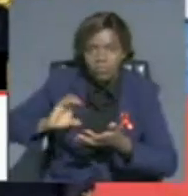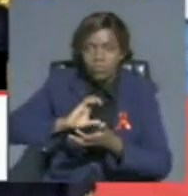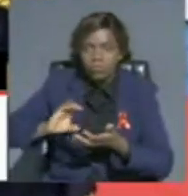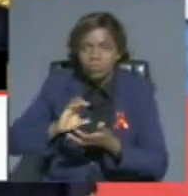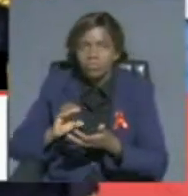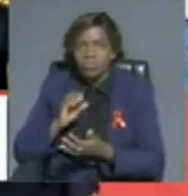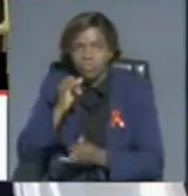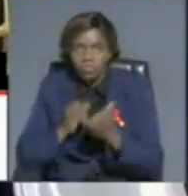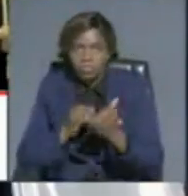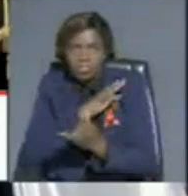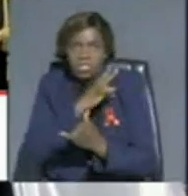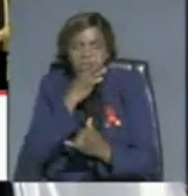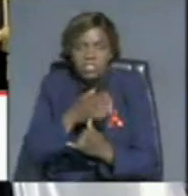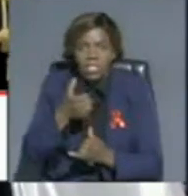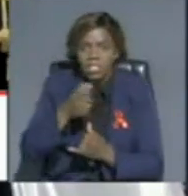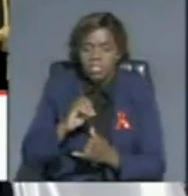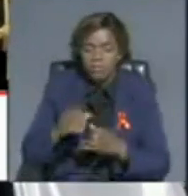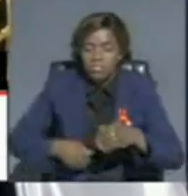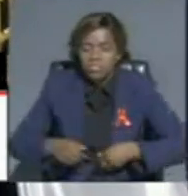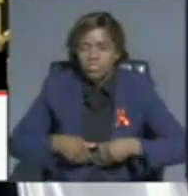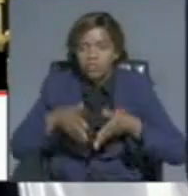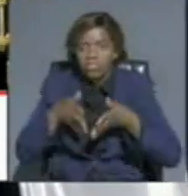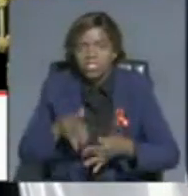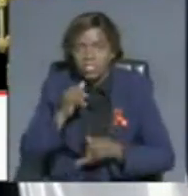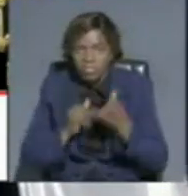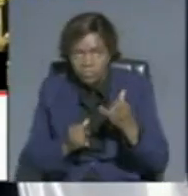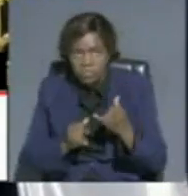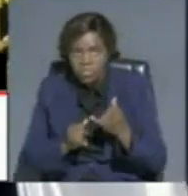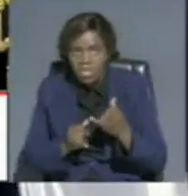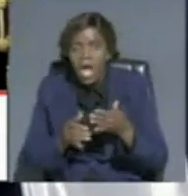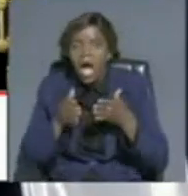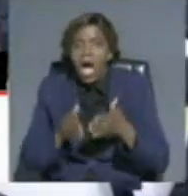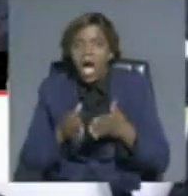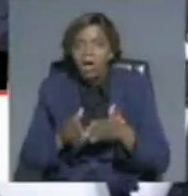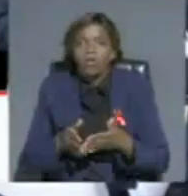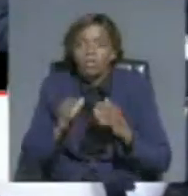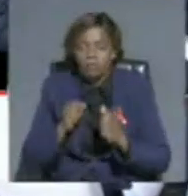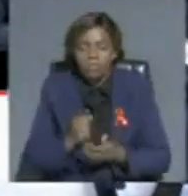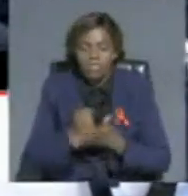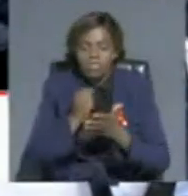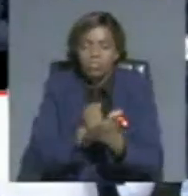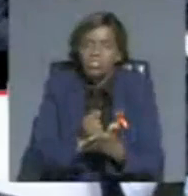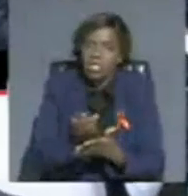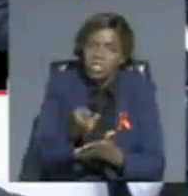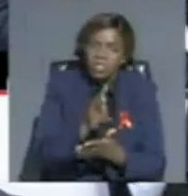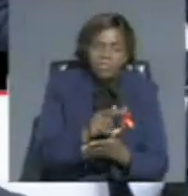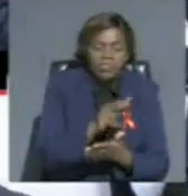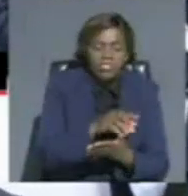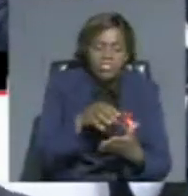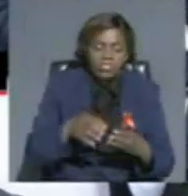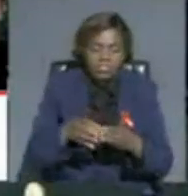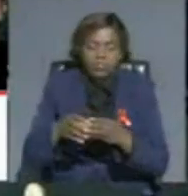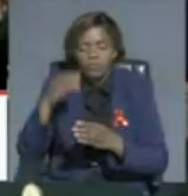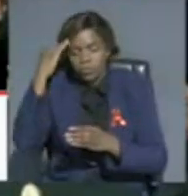jovens cadetes que vão enriquecer o seu quadro de pessoal, estando